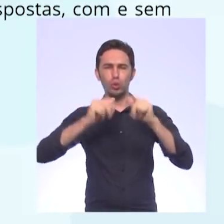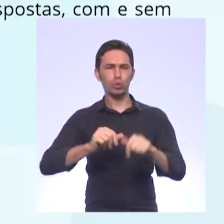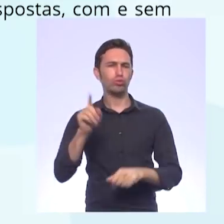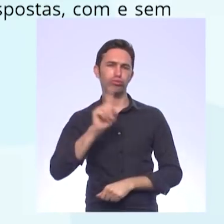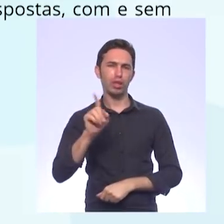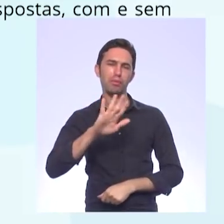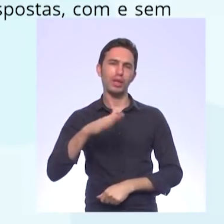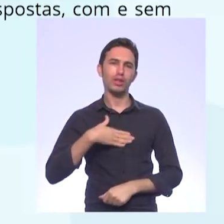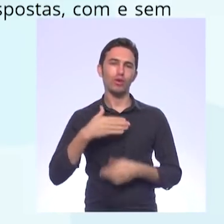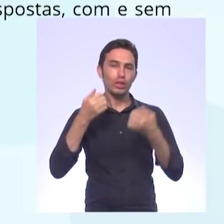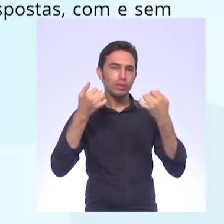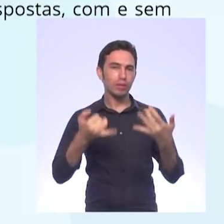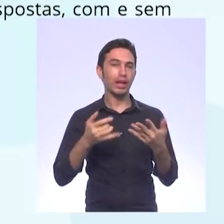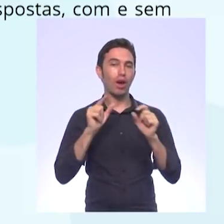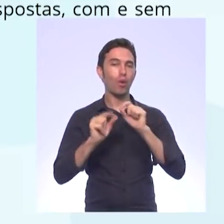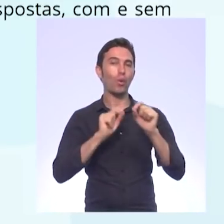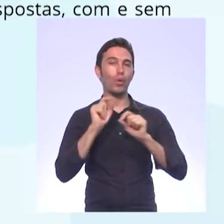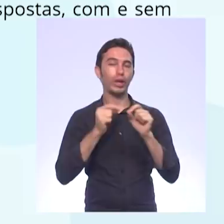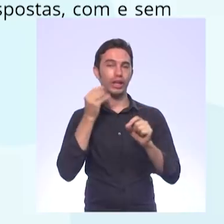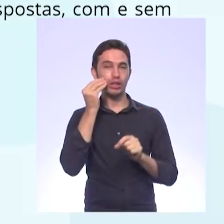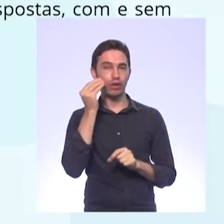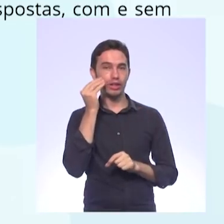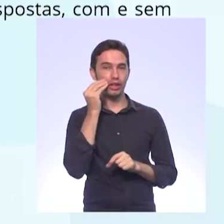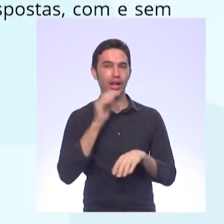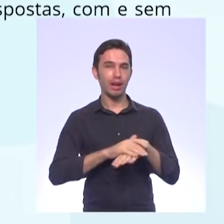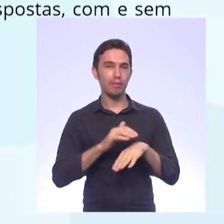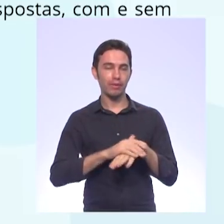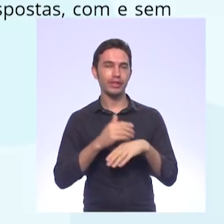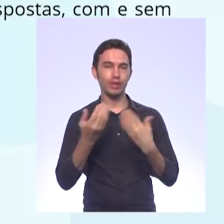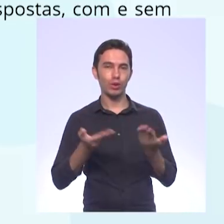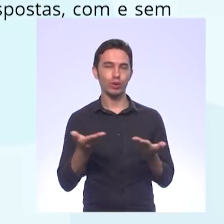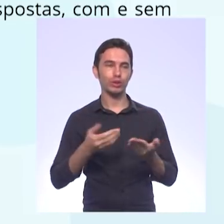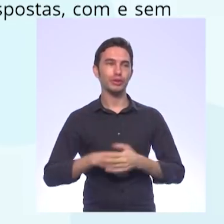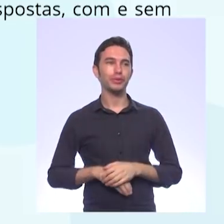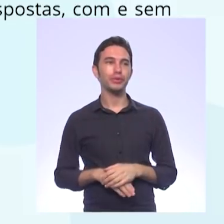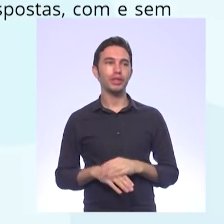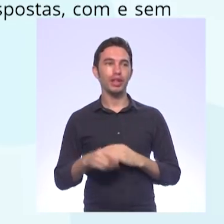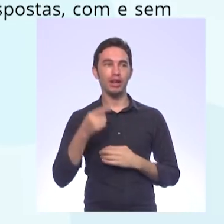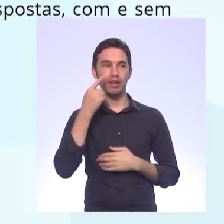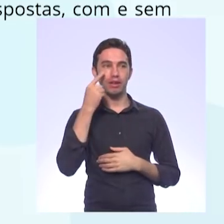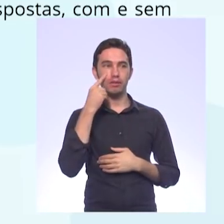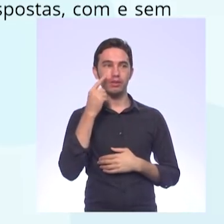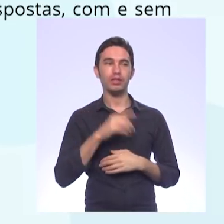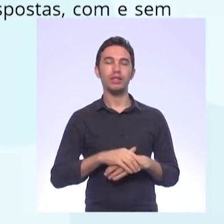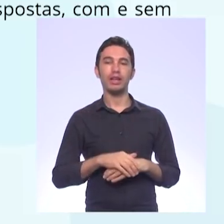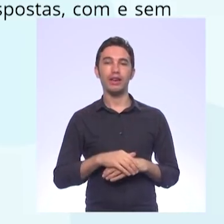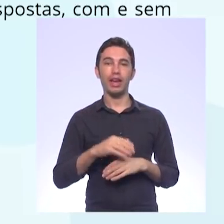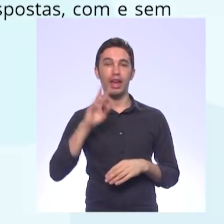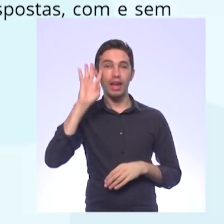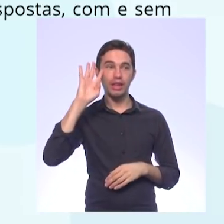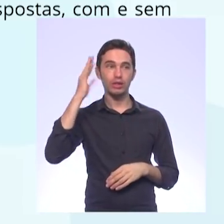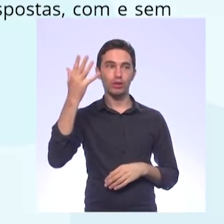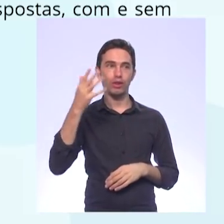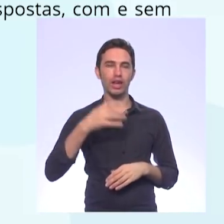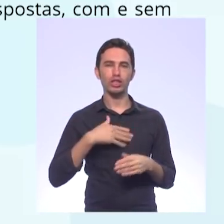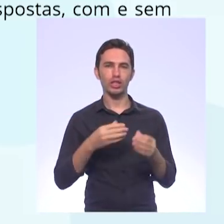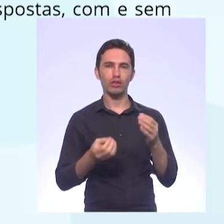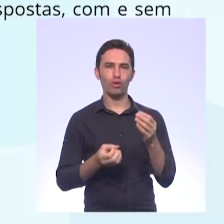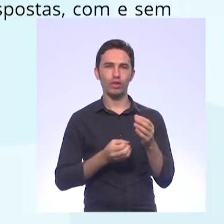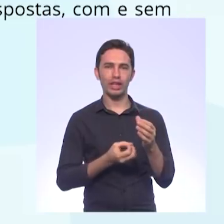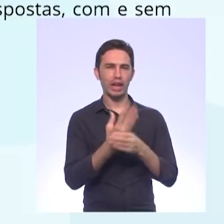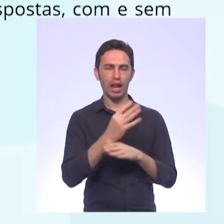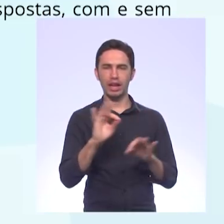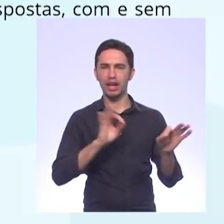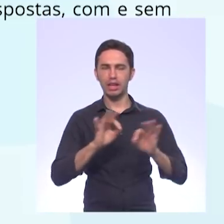mas eu vou circular para vocês o que a gente vai tentar fazer com vocês tá bom primeiro nós vamos resolver elaborar não tá